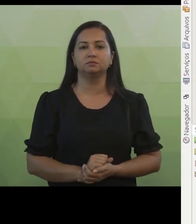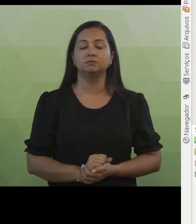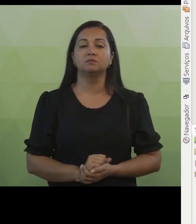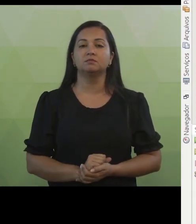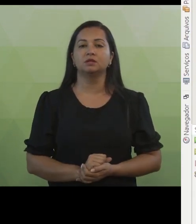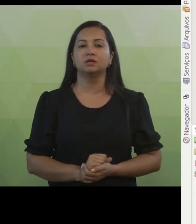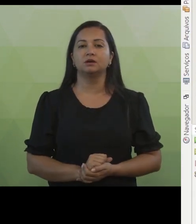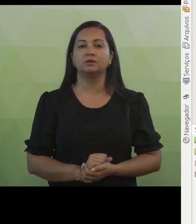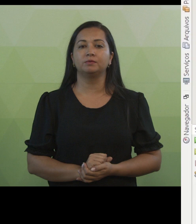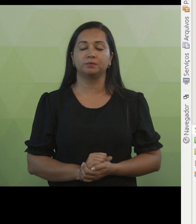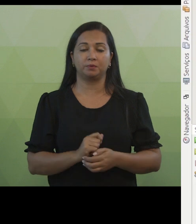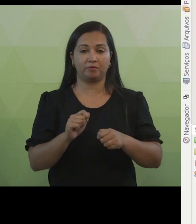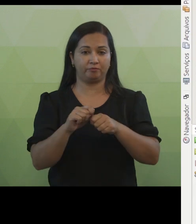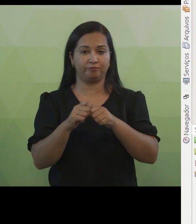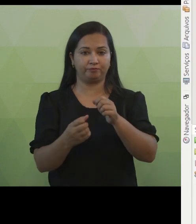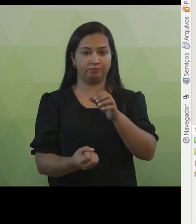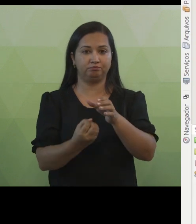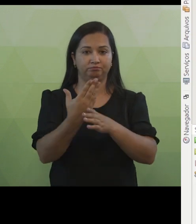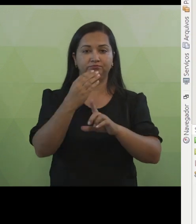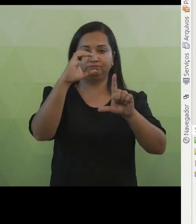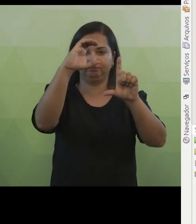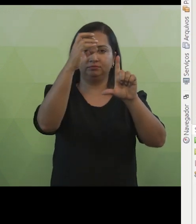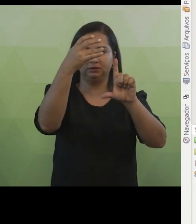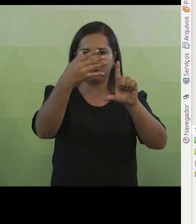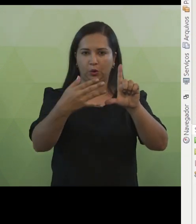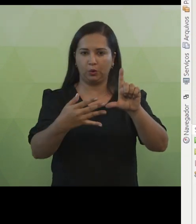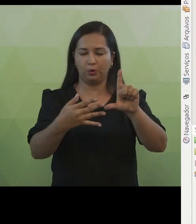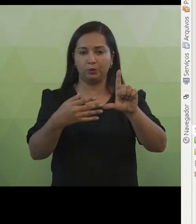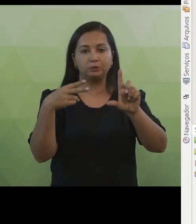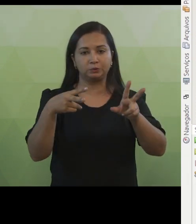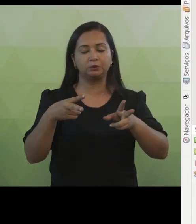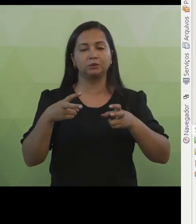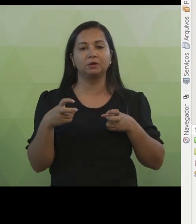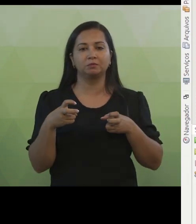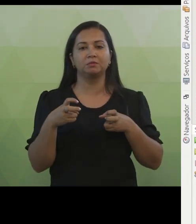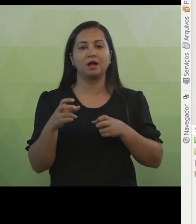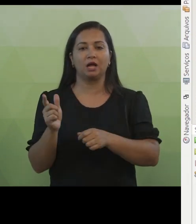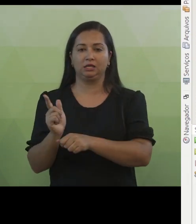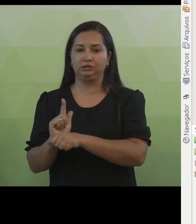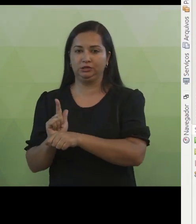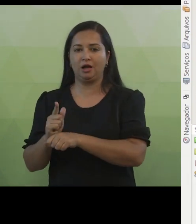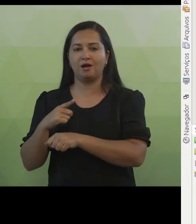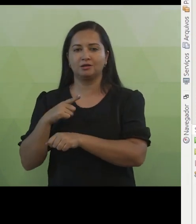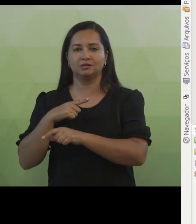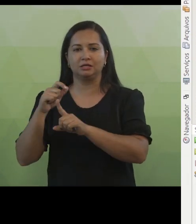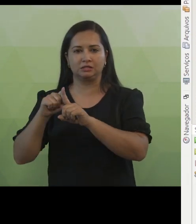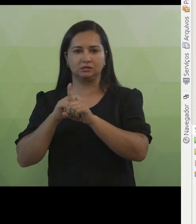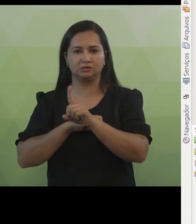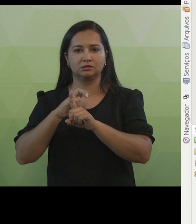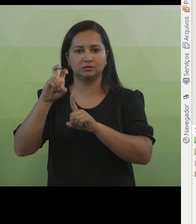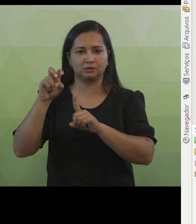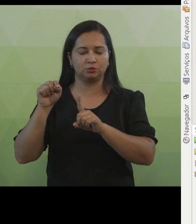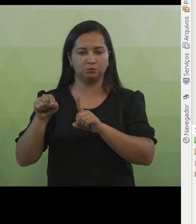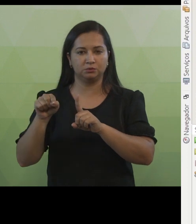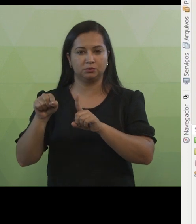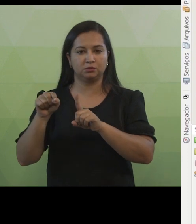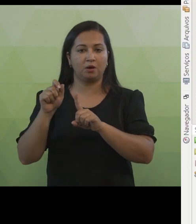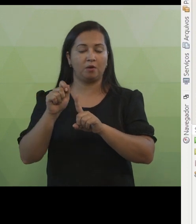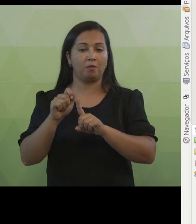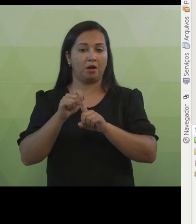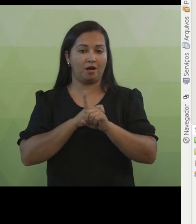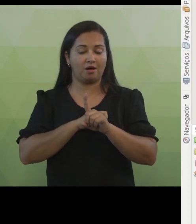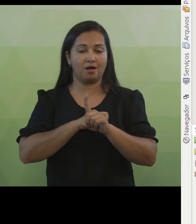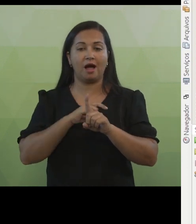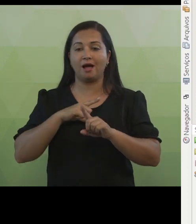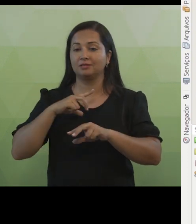que a bonificação para aquele funcionário, no caso o gerente, que tem o salário de 5.000, ele será 10%, ou